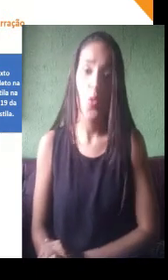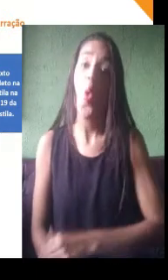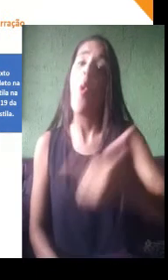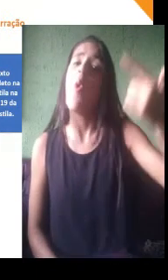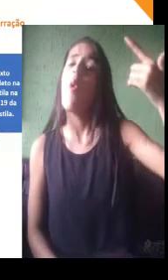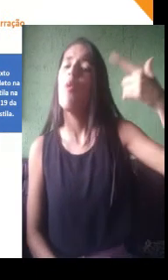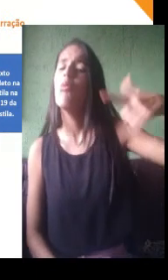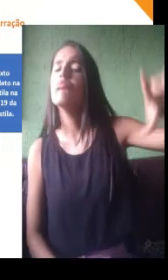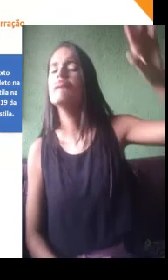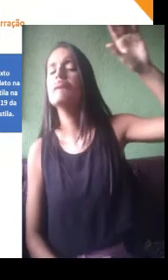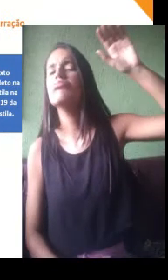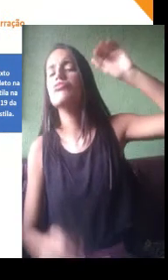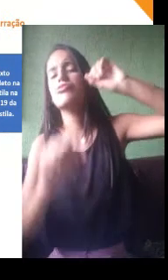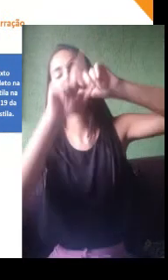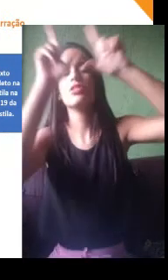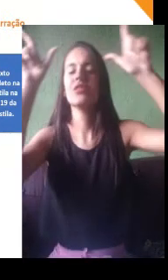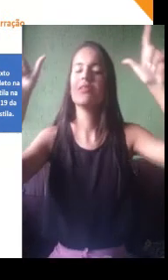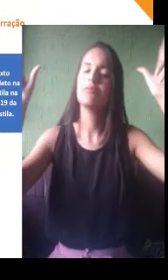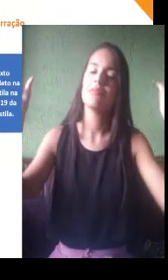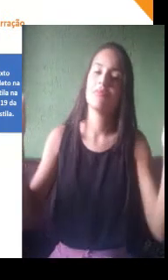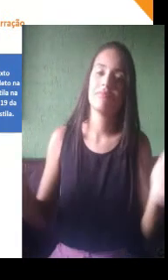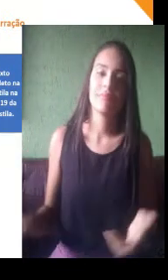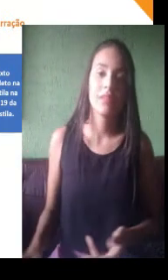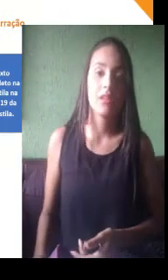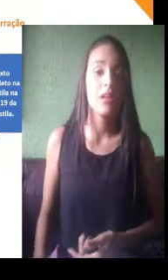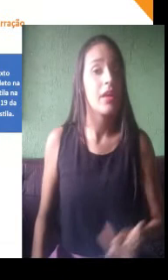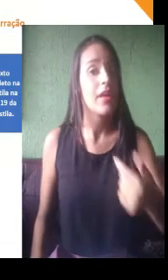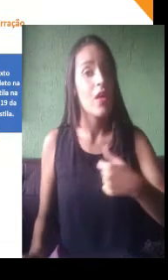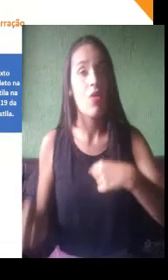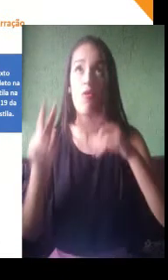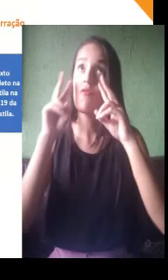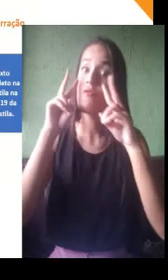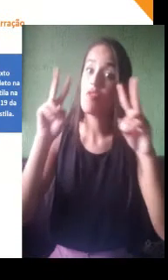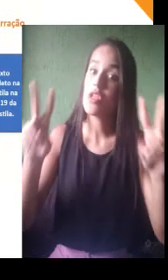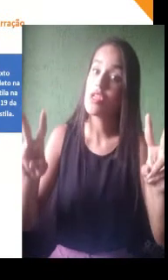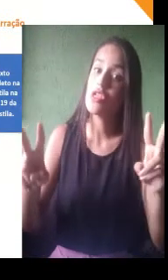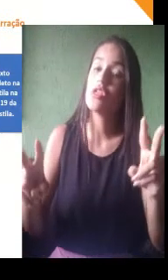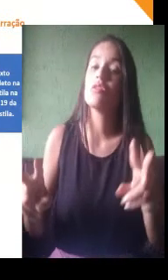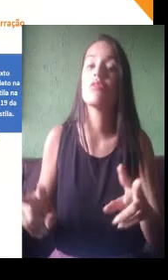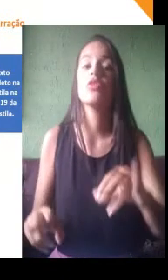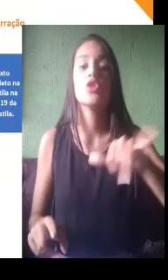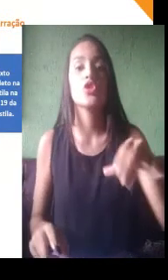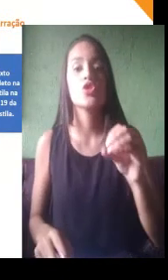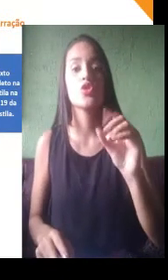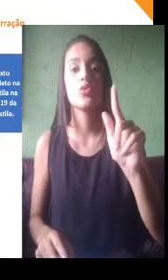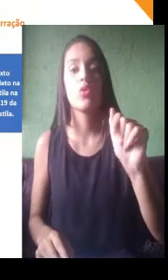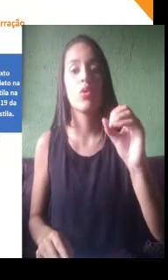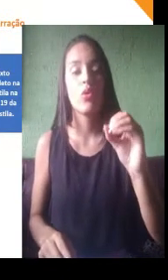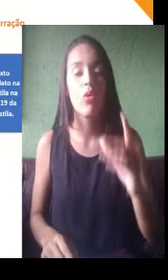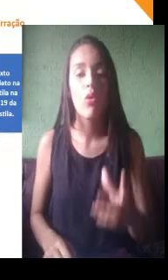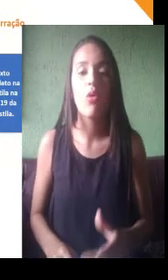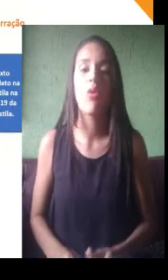pretas, são de argumentação. Só que nessa segunda passagem aqui, que a gente